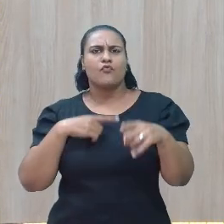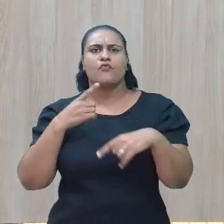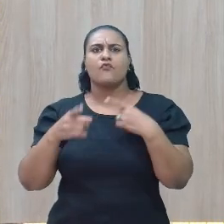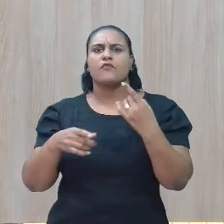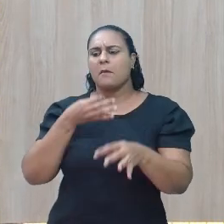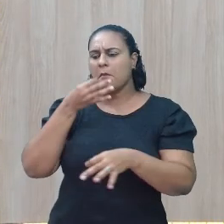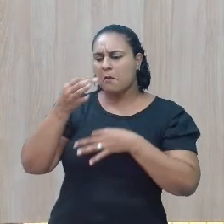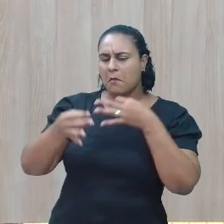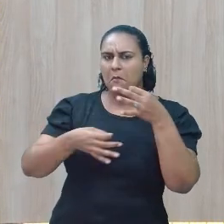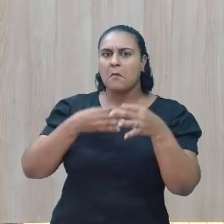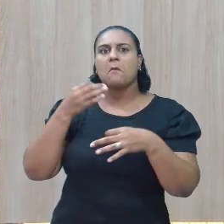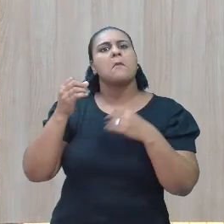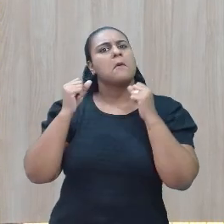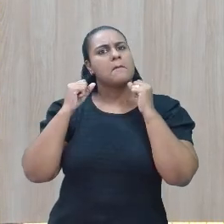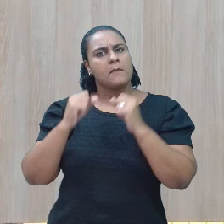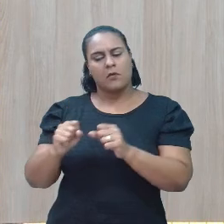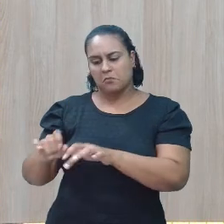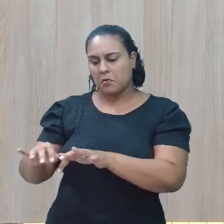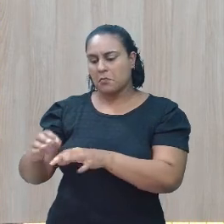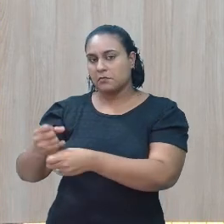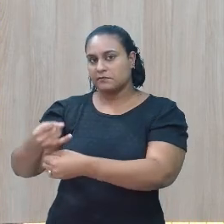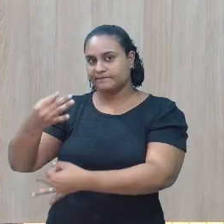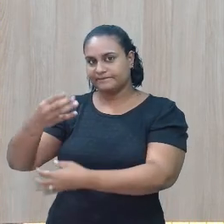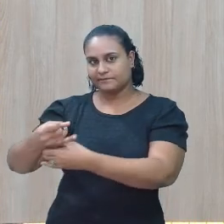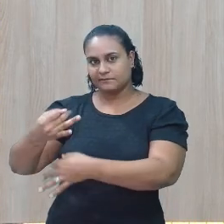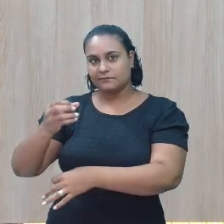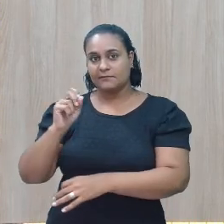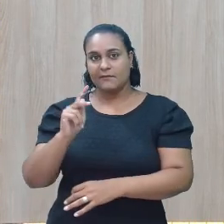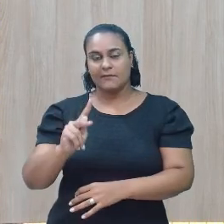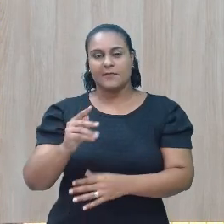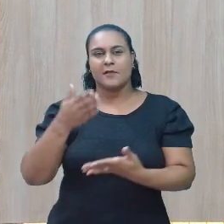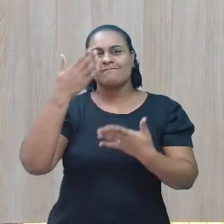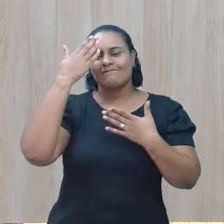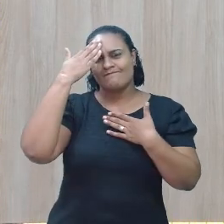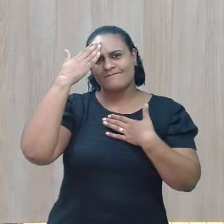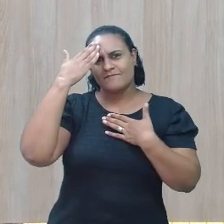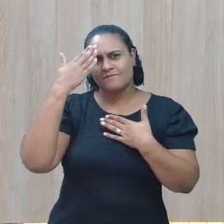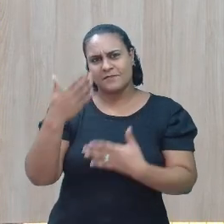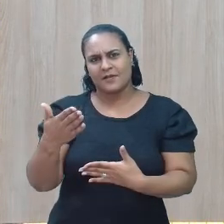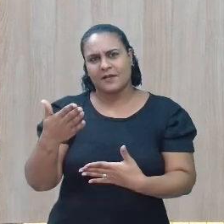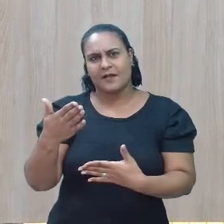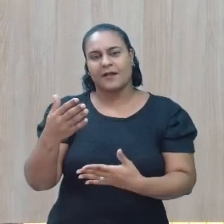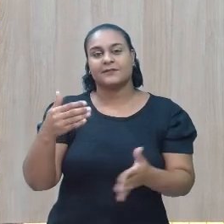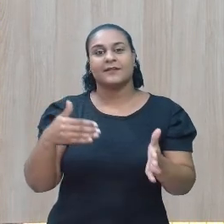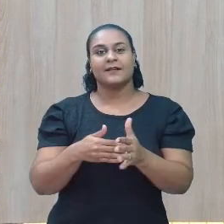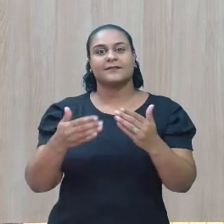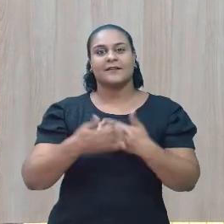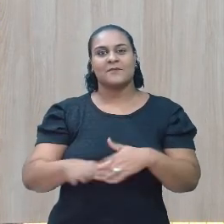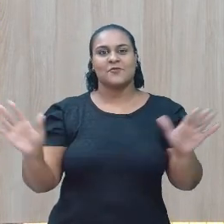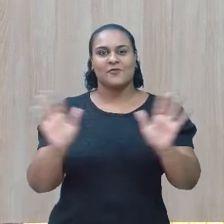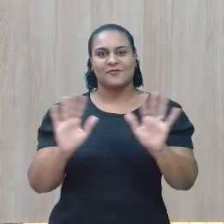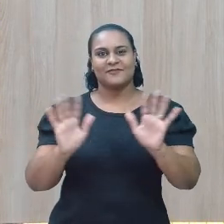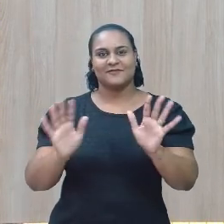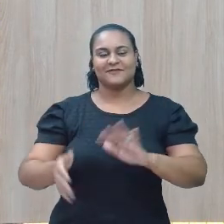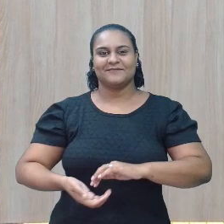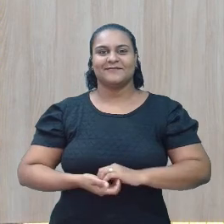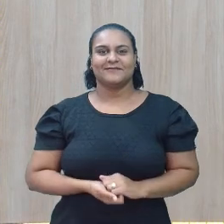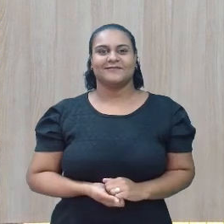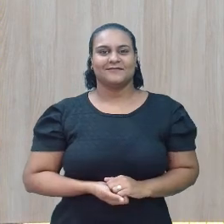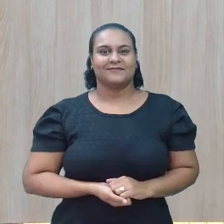explicada, o que você não tenha entendido completamente, tá certo? Muitíssimo obrigado e até a próxima. Tchau, tchau.